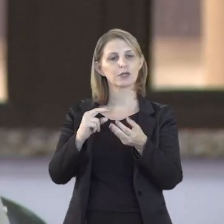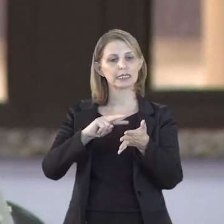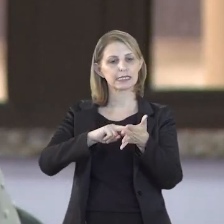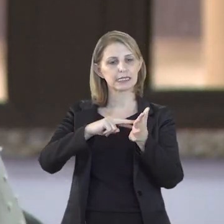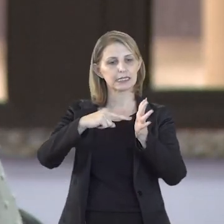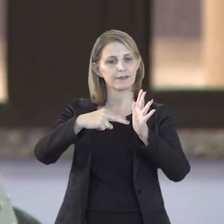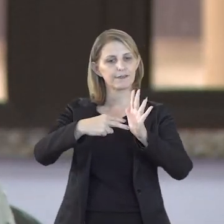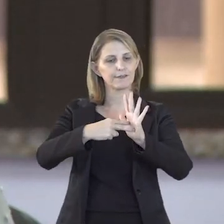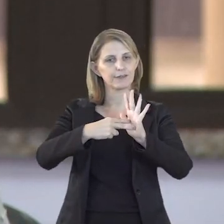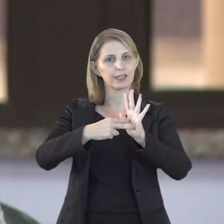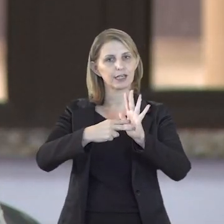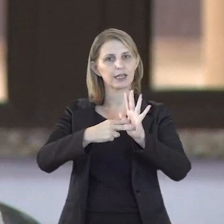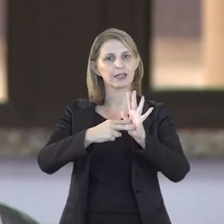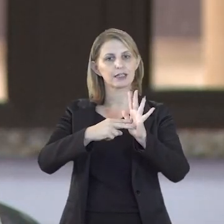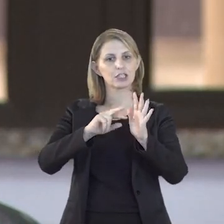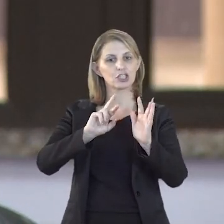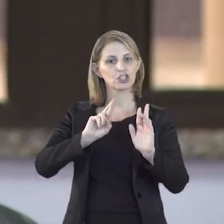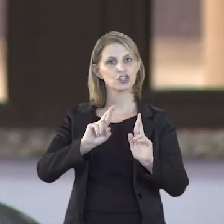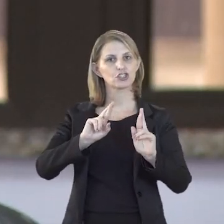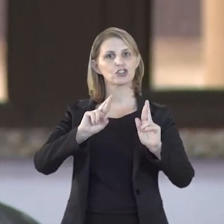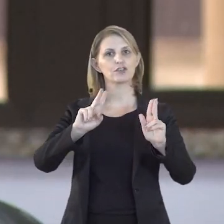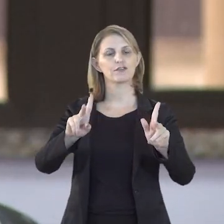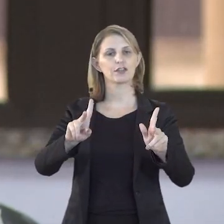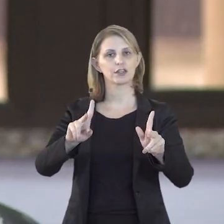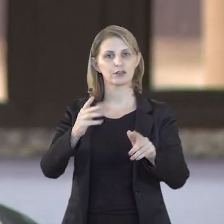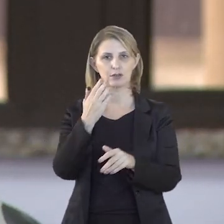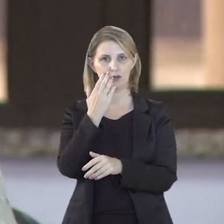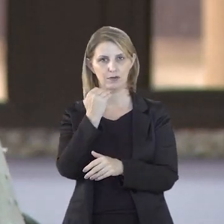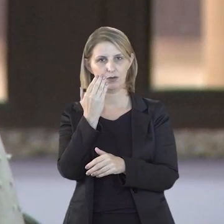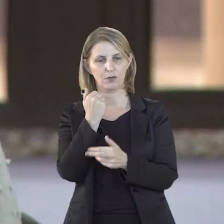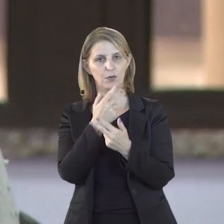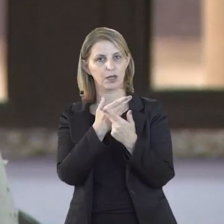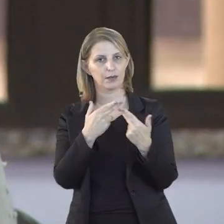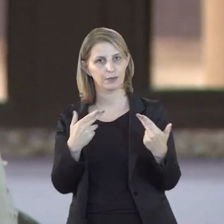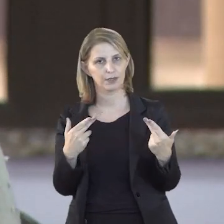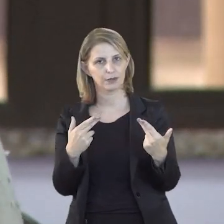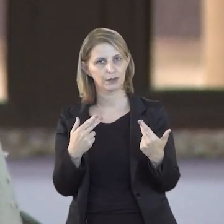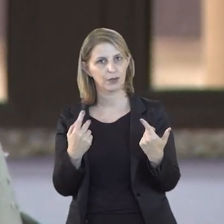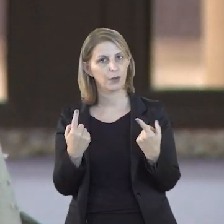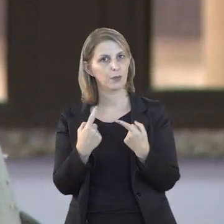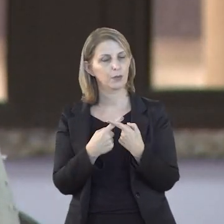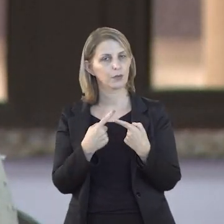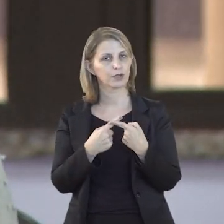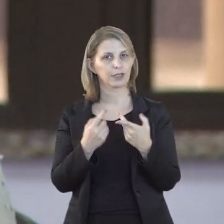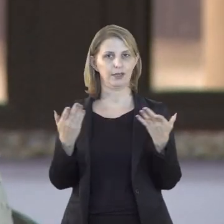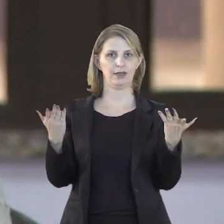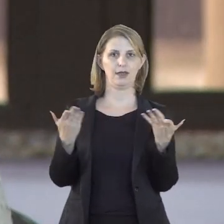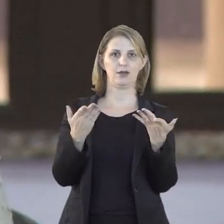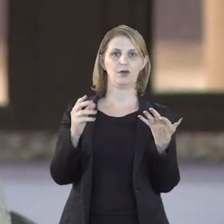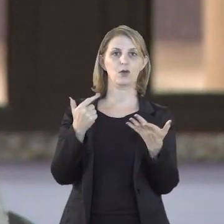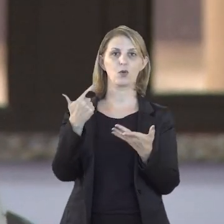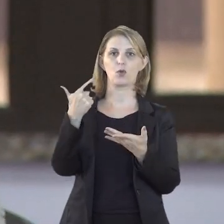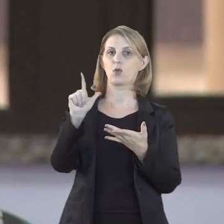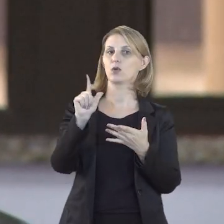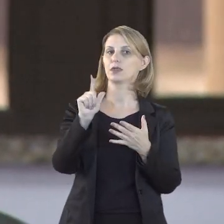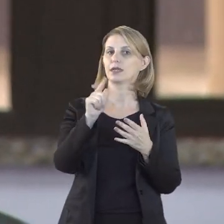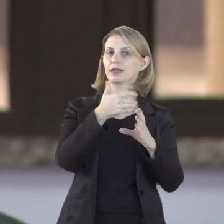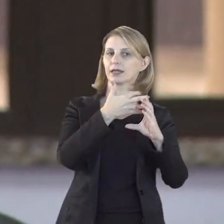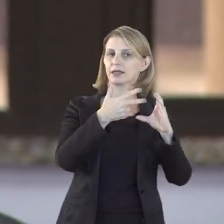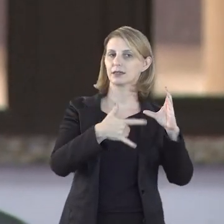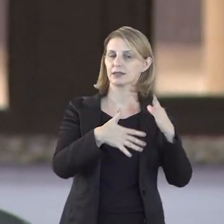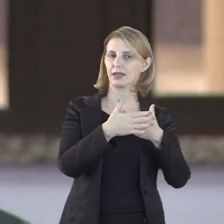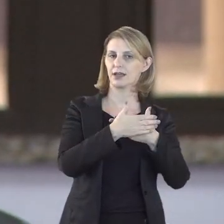um pouquinho sobre como que a gente ressignifica essa nossa relação com o alimento, porque aí a gente entra num